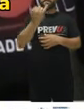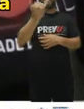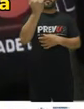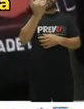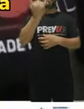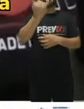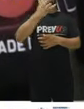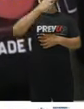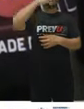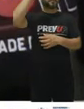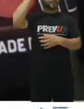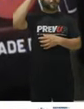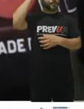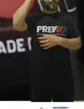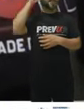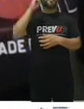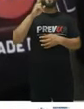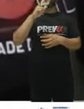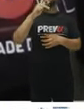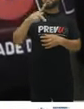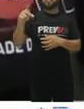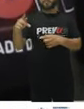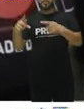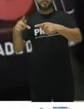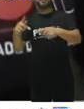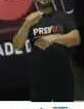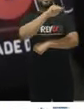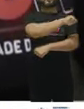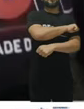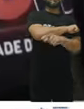desse programa, tanto para professor quanto